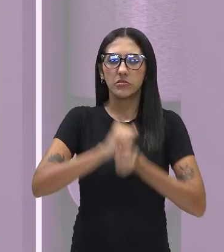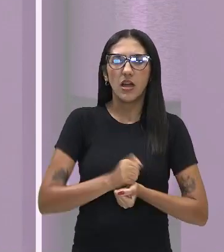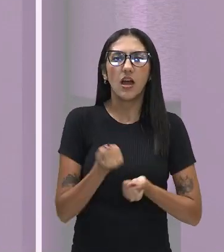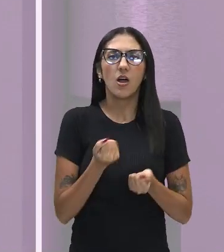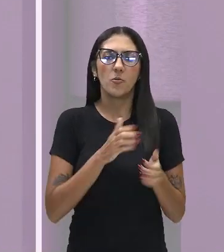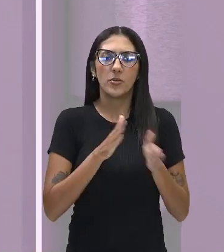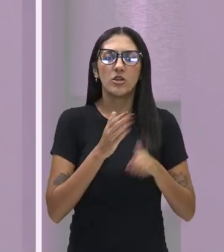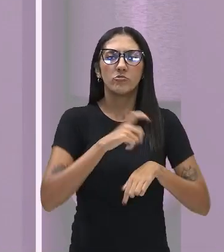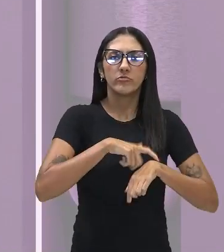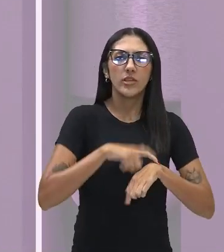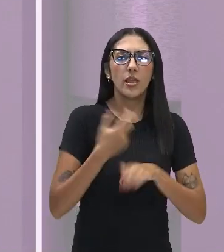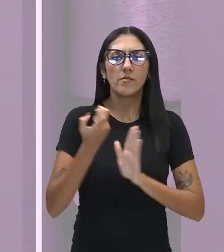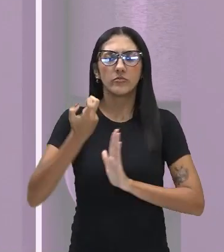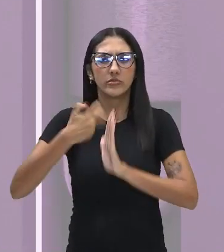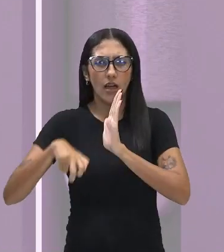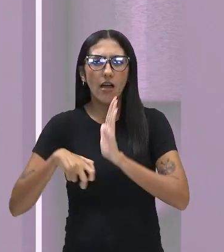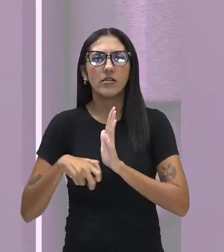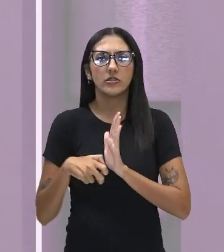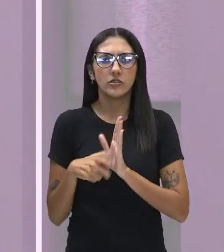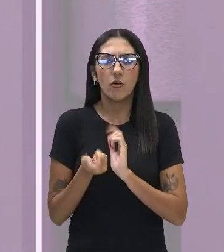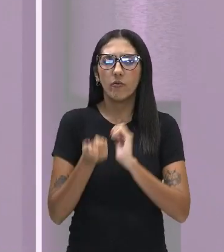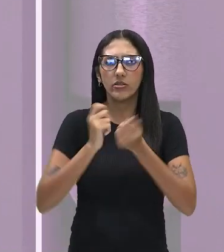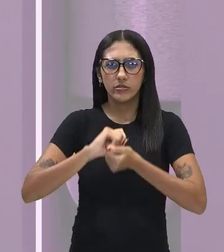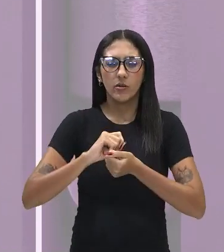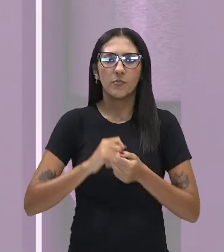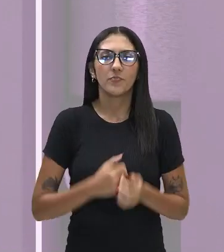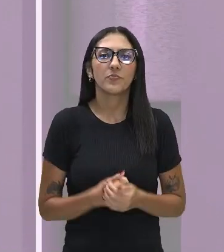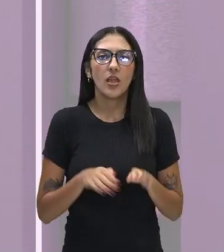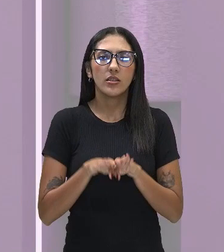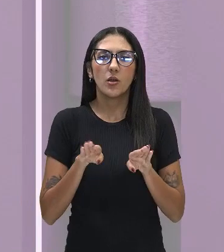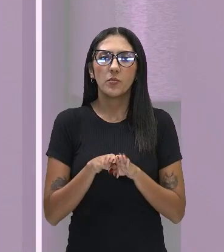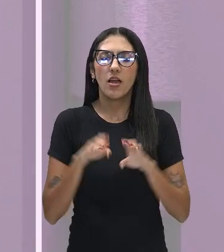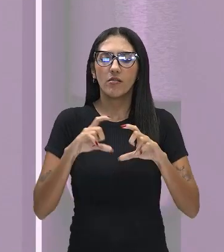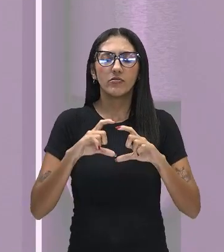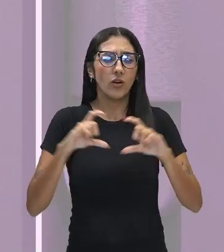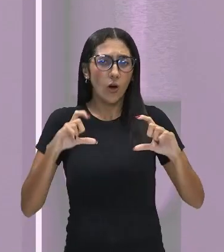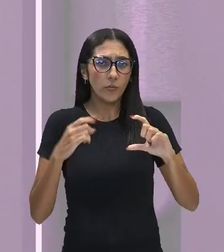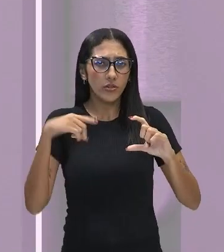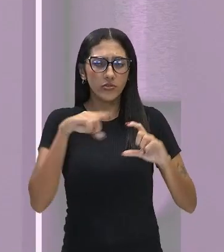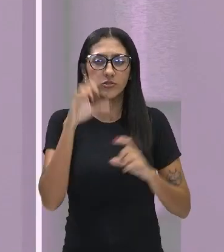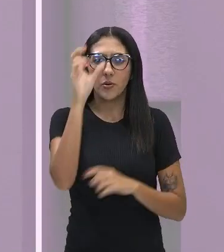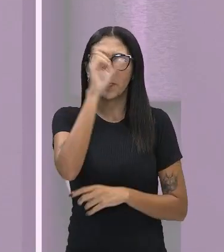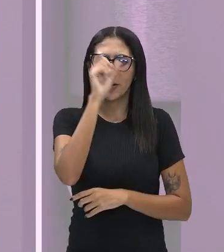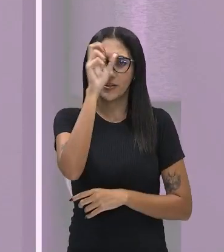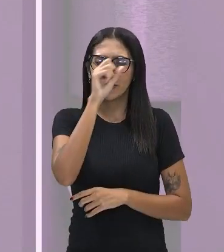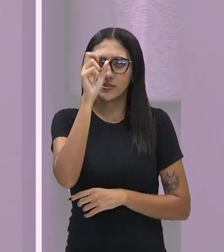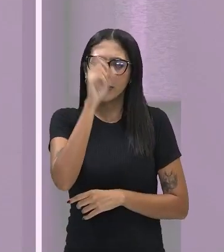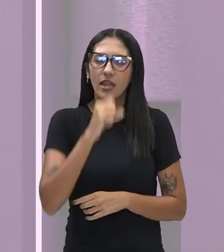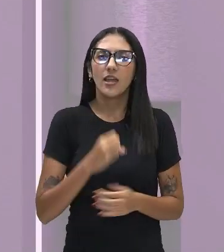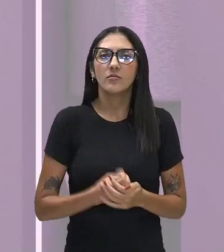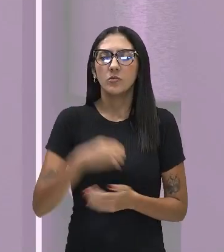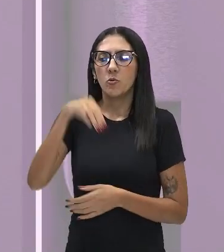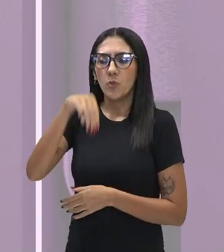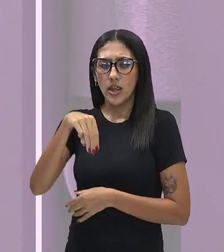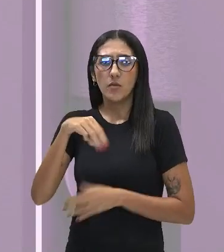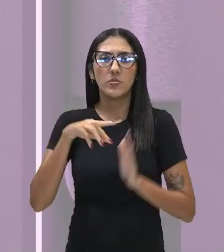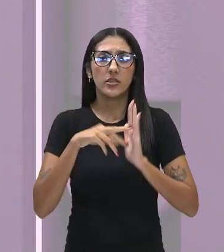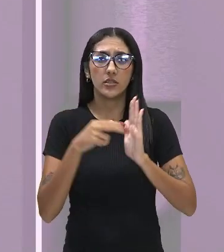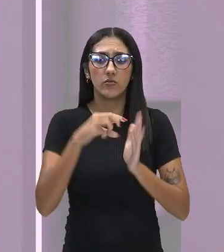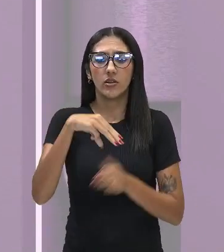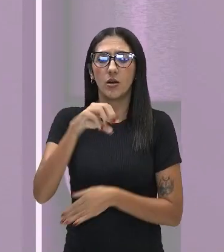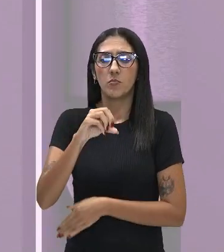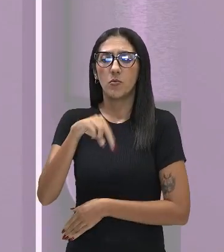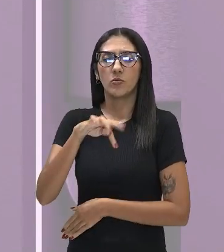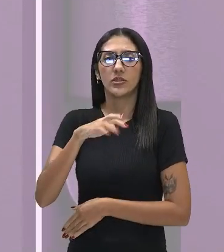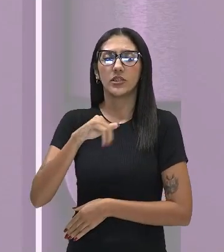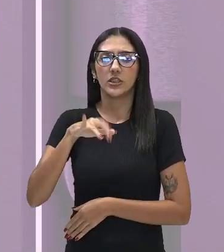tempo, tá? E ali a nossa fórmula de juros simples, a nossa fórmula do montante e aprender como